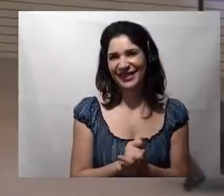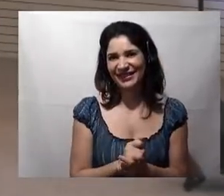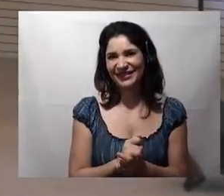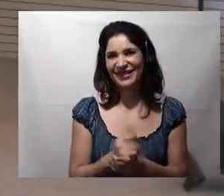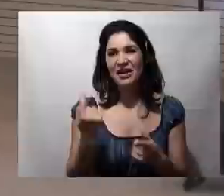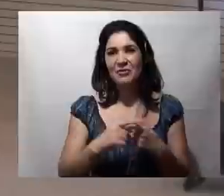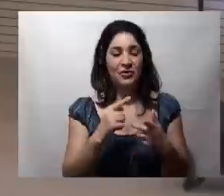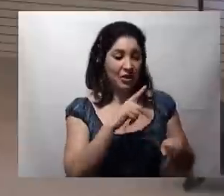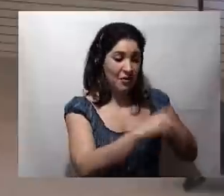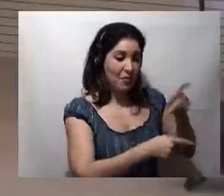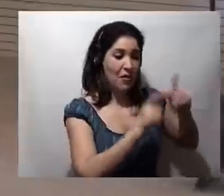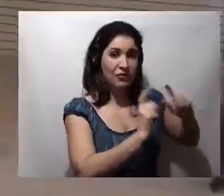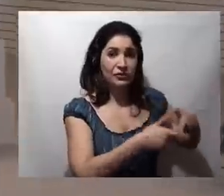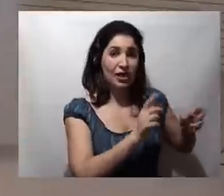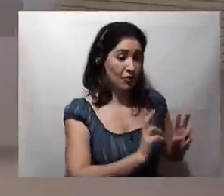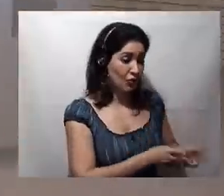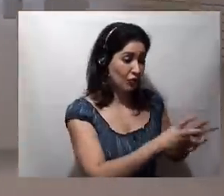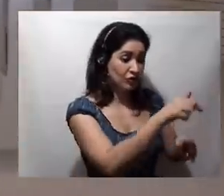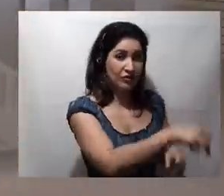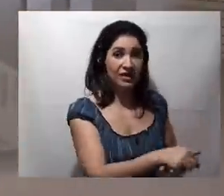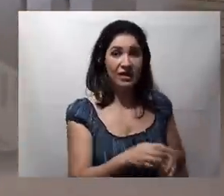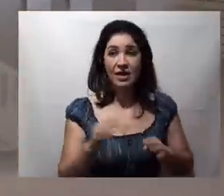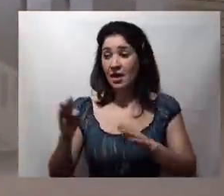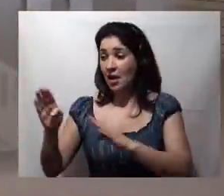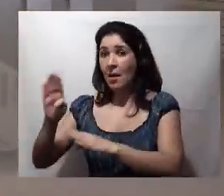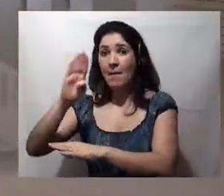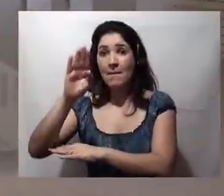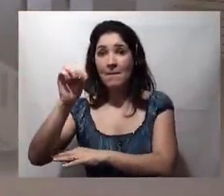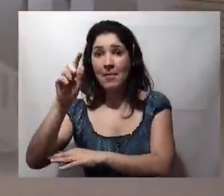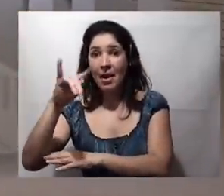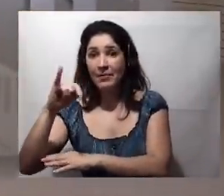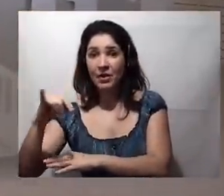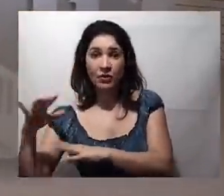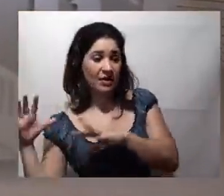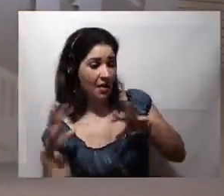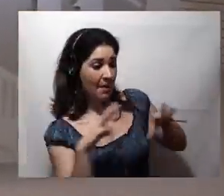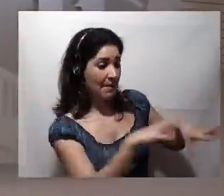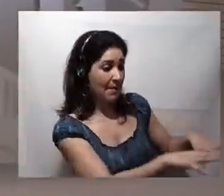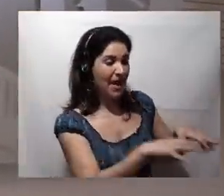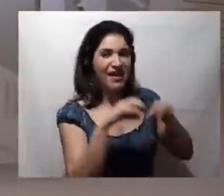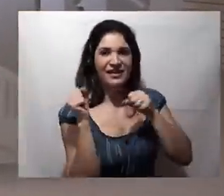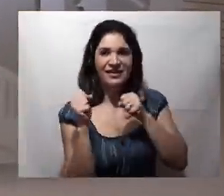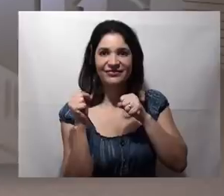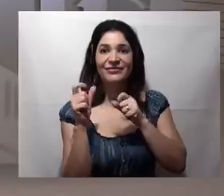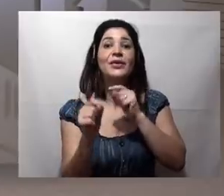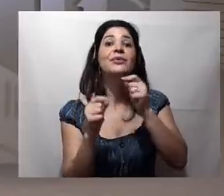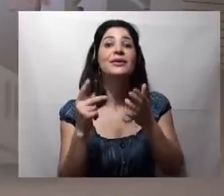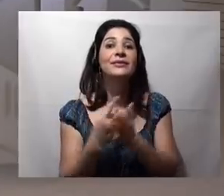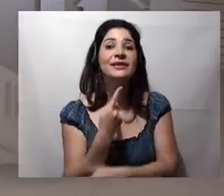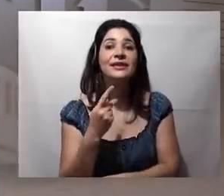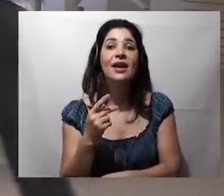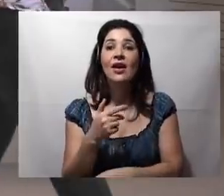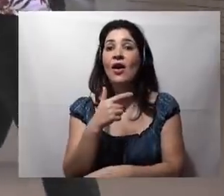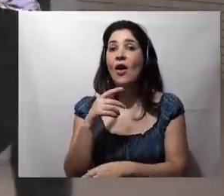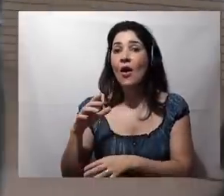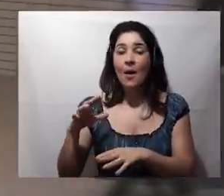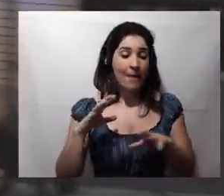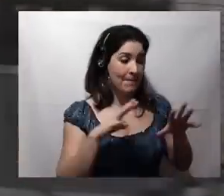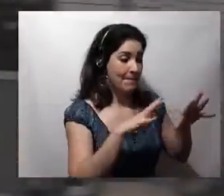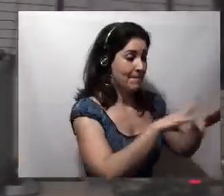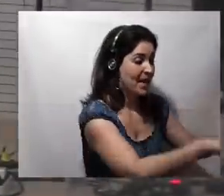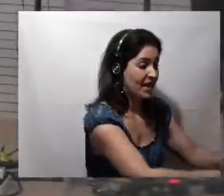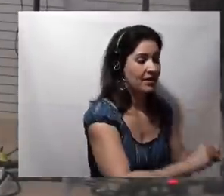israel continua aqui e a babilónia toma conta a babilónia de um processo que era juntar meu povo e